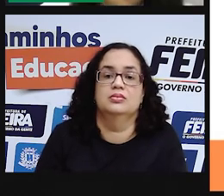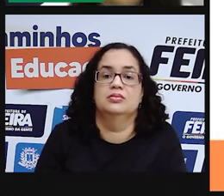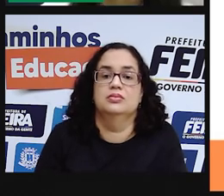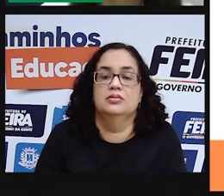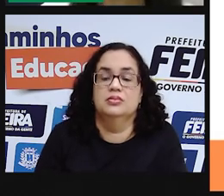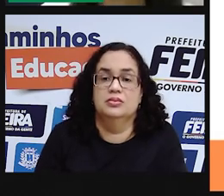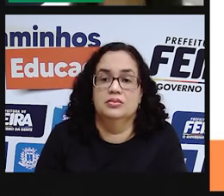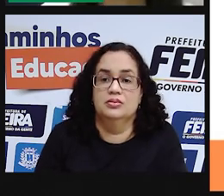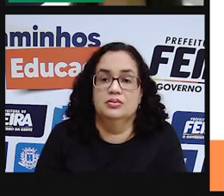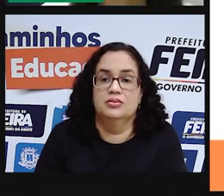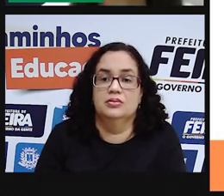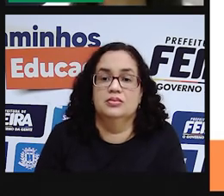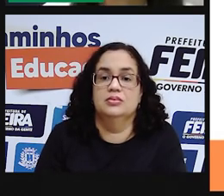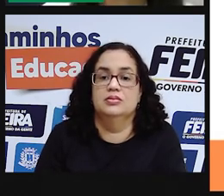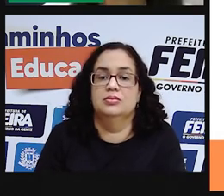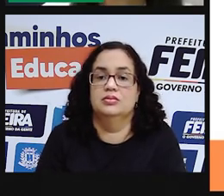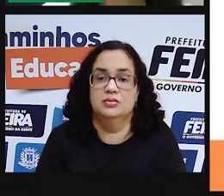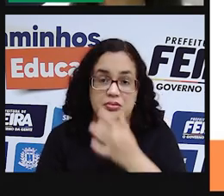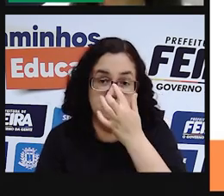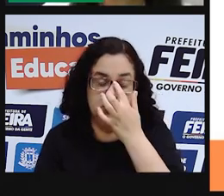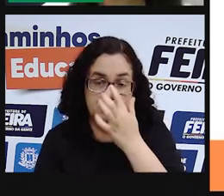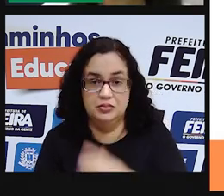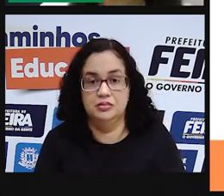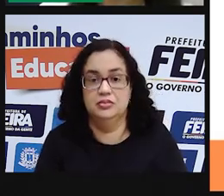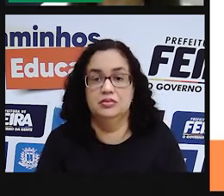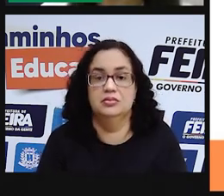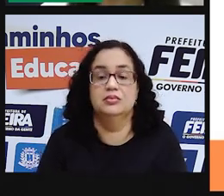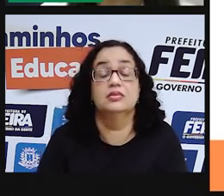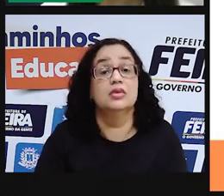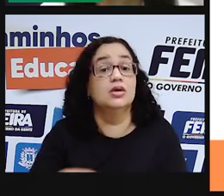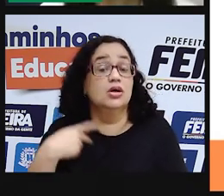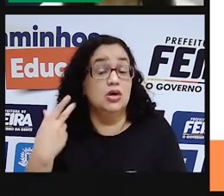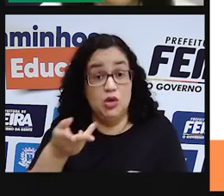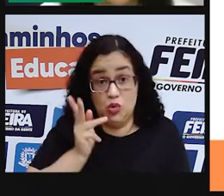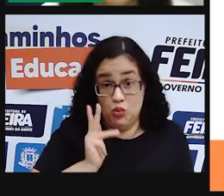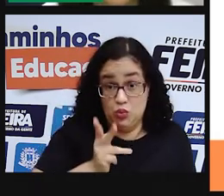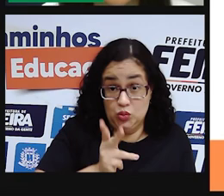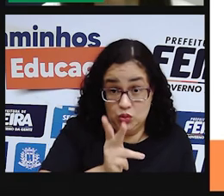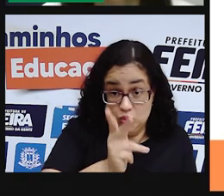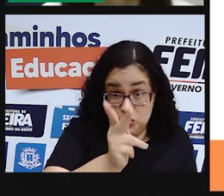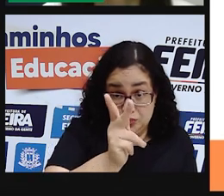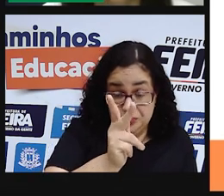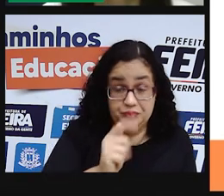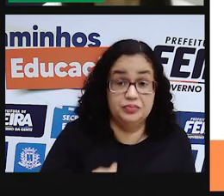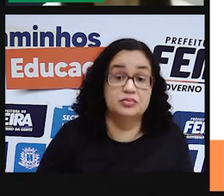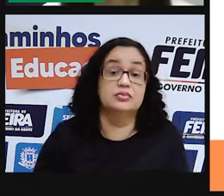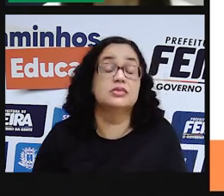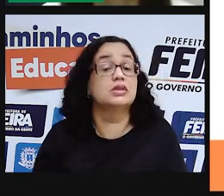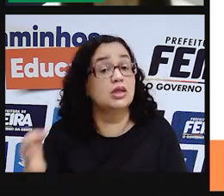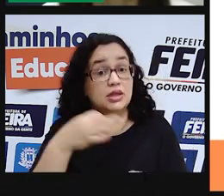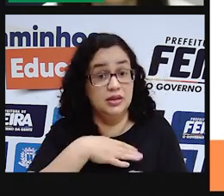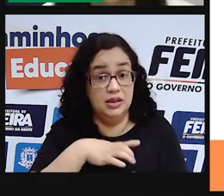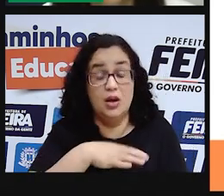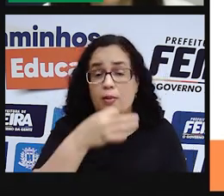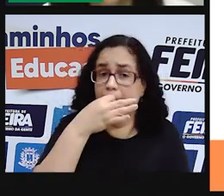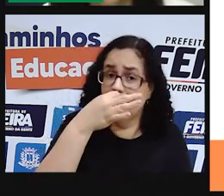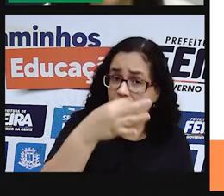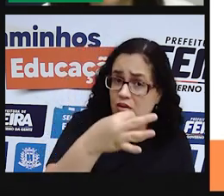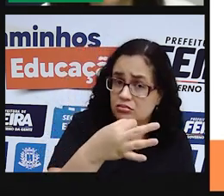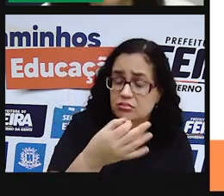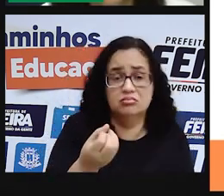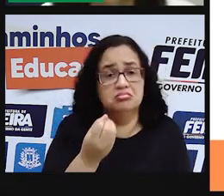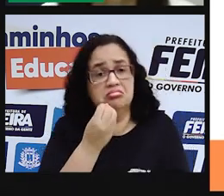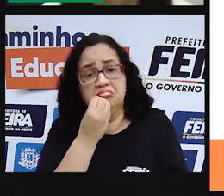em quadrinhos, como a gente viu aqui. Em continuidade, expõe-se argumentos